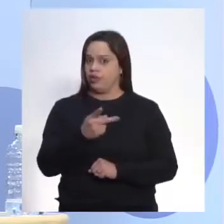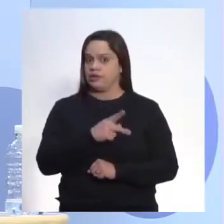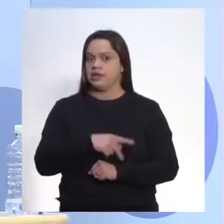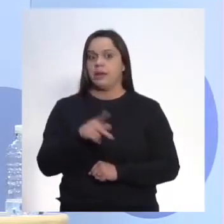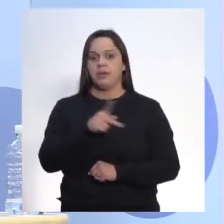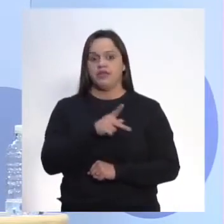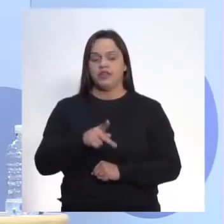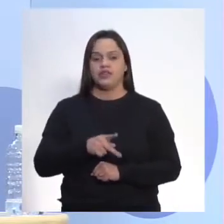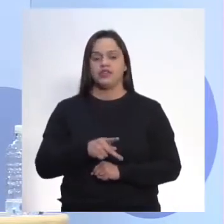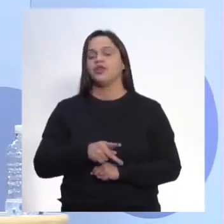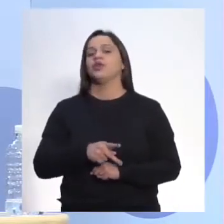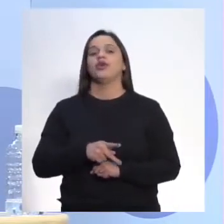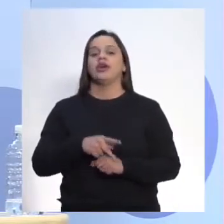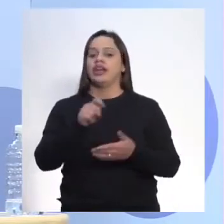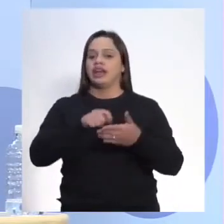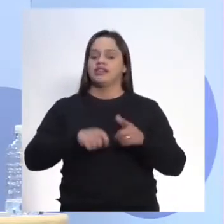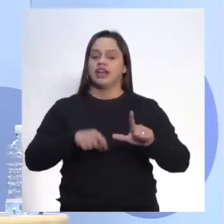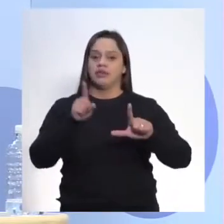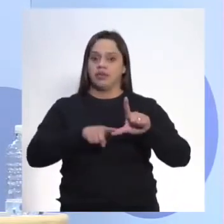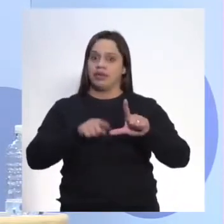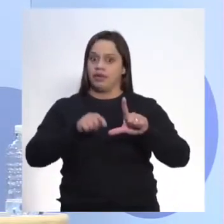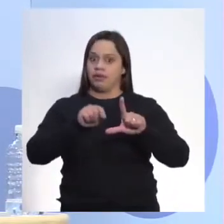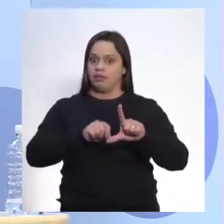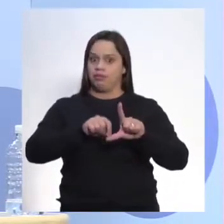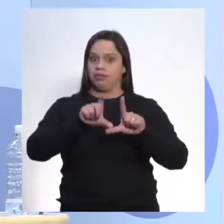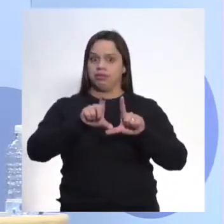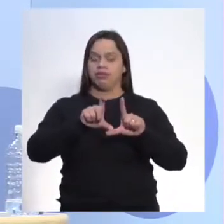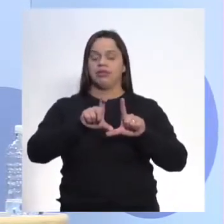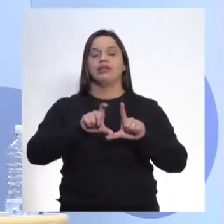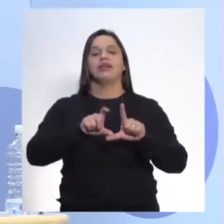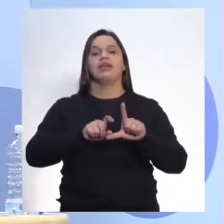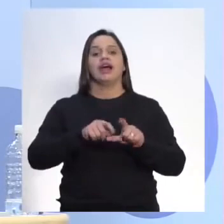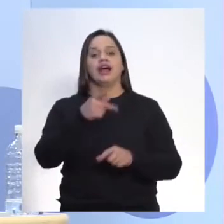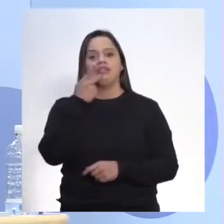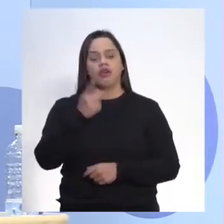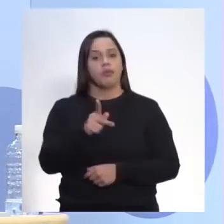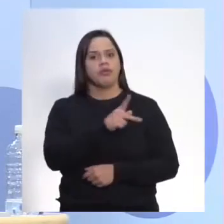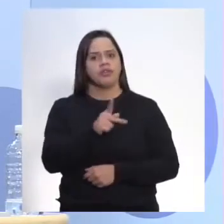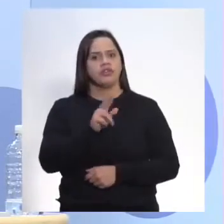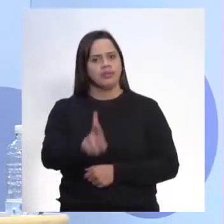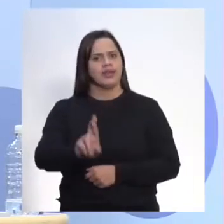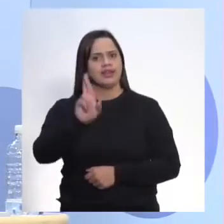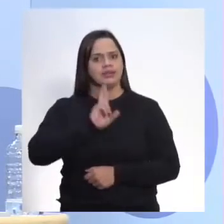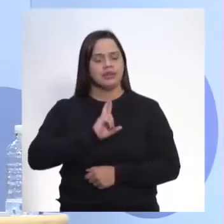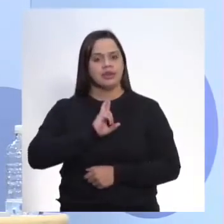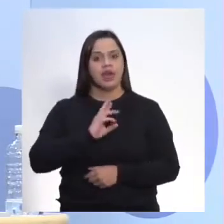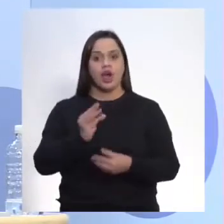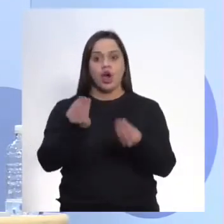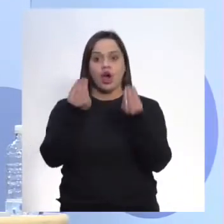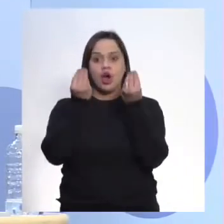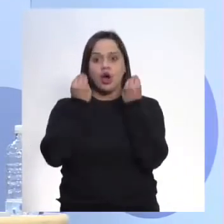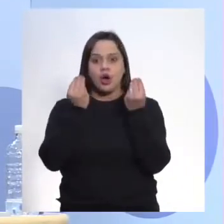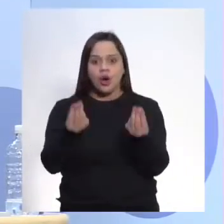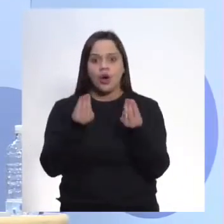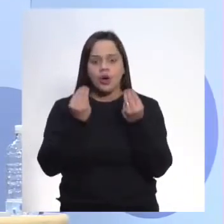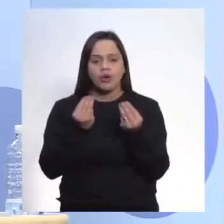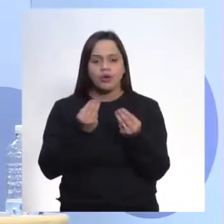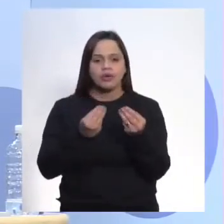maiúsculo, acho que ela estava gritando aqui, ó, estava ouvindo ela aqui no meu ouvido, ó. Professor, me respondam, como assim